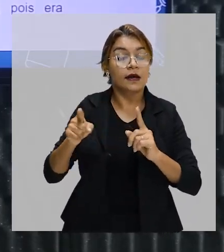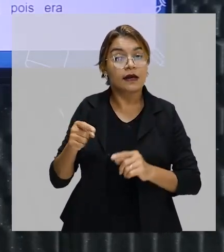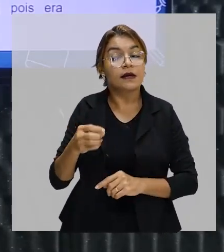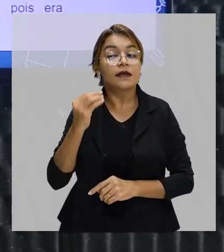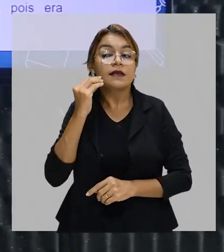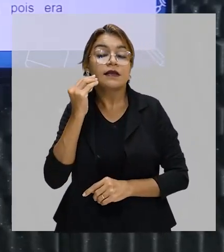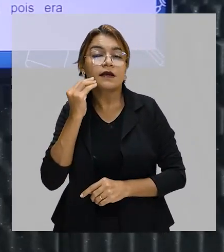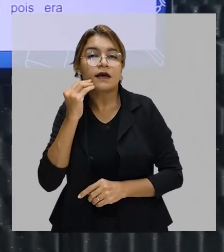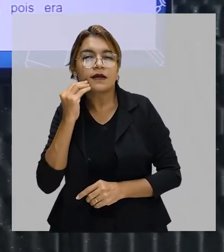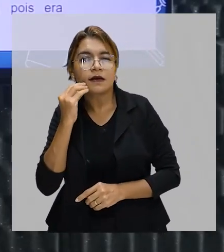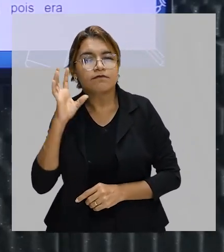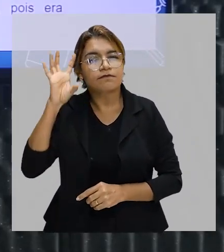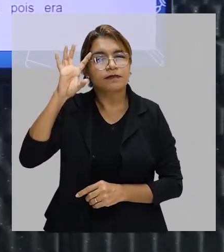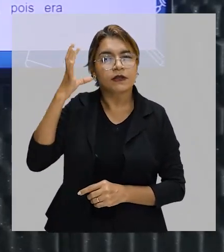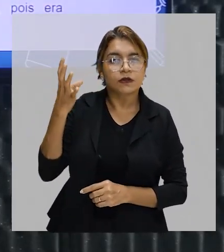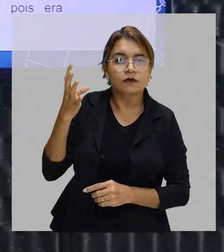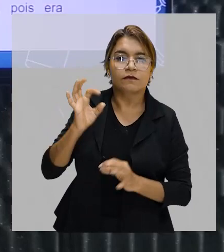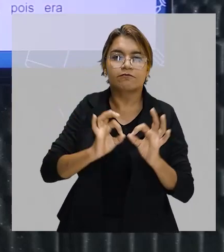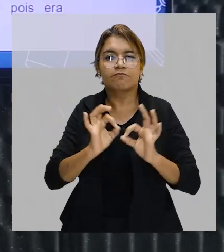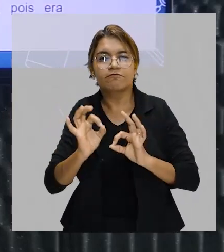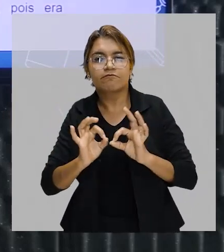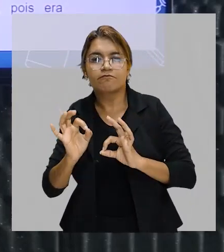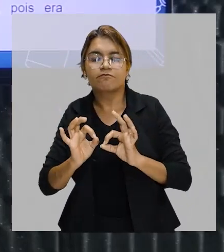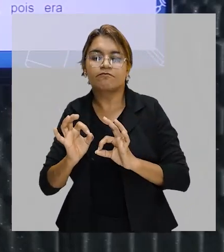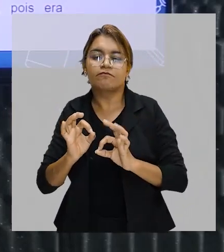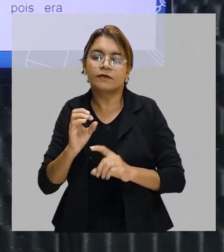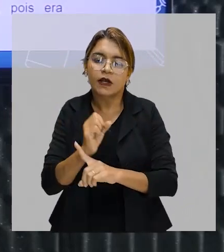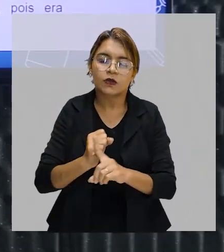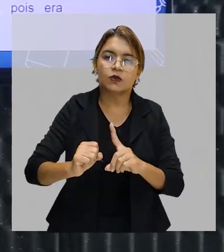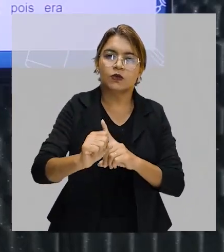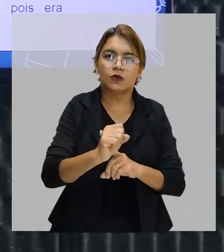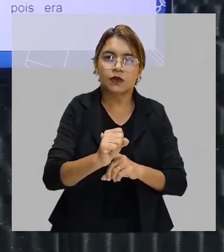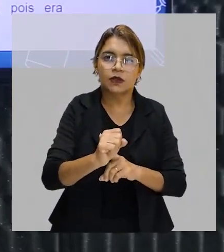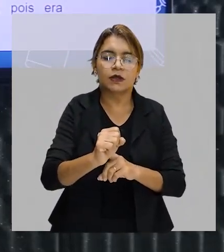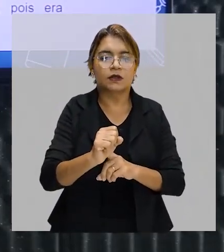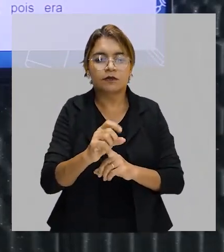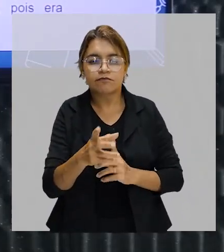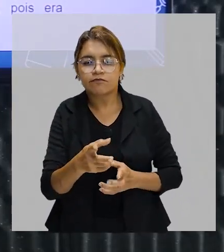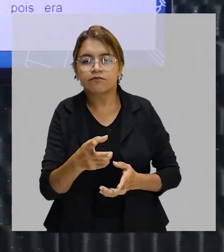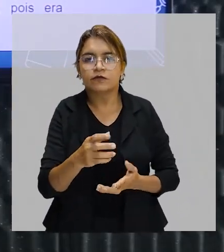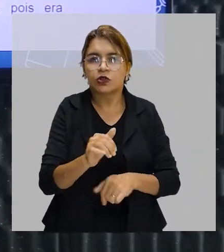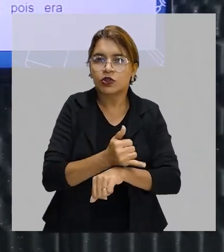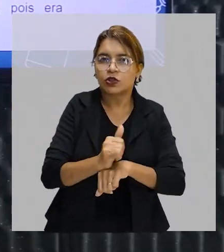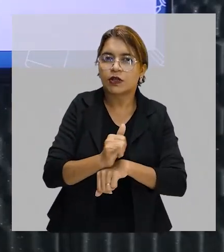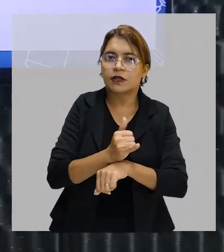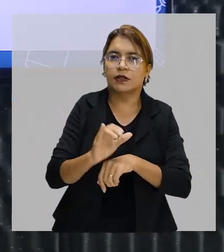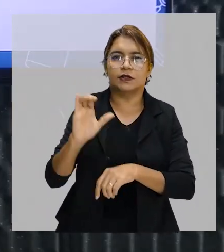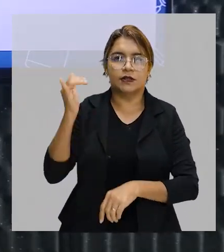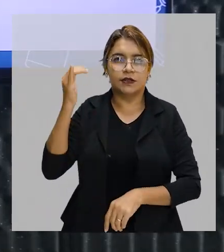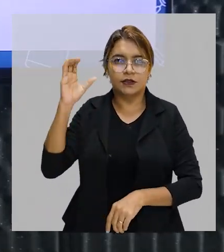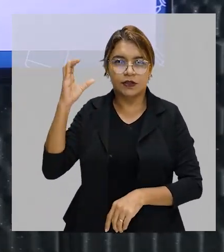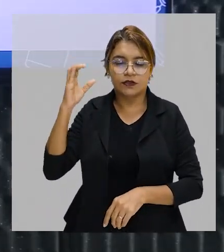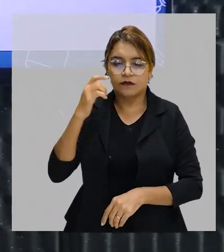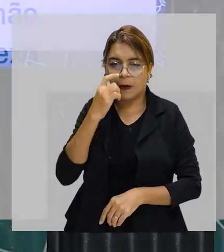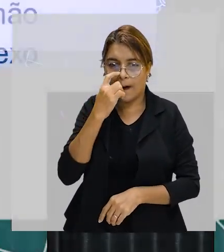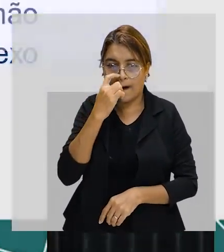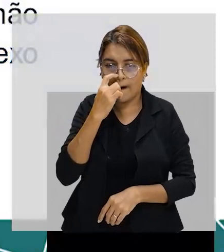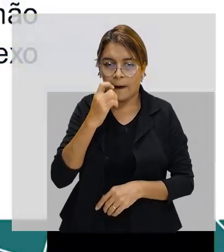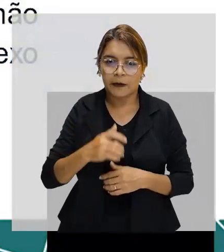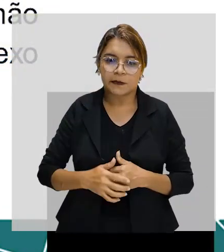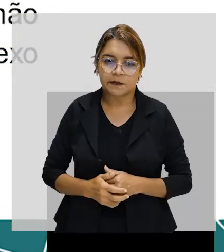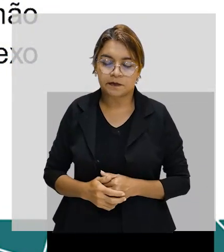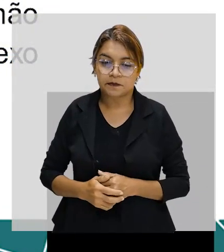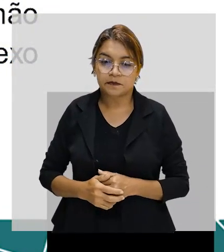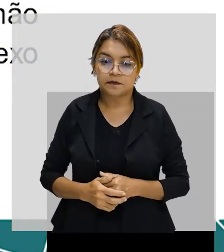tentar corrigir isso, estabelecendo para a sociologia um caminho realmente científico. Vamos ver como é que ele fez isso?